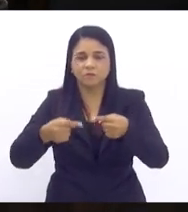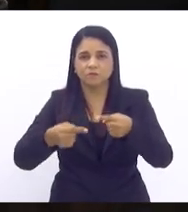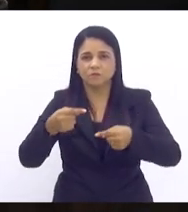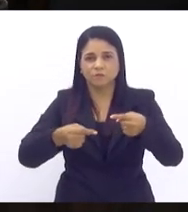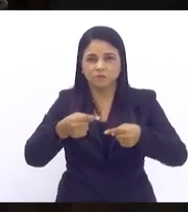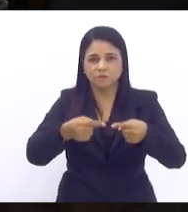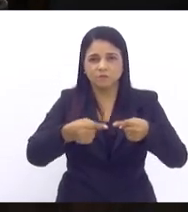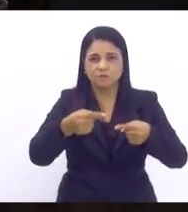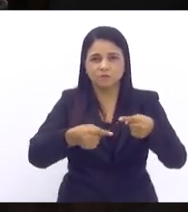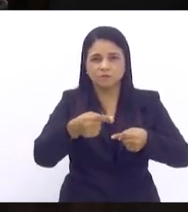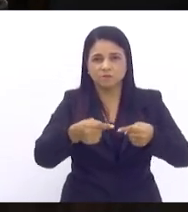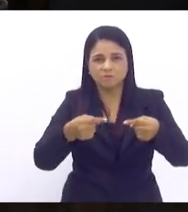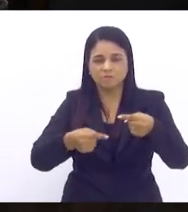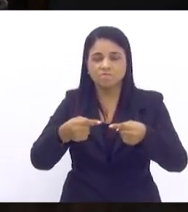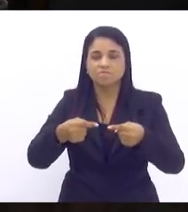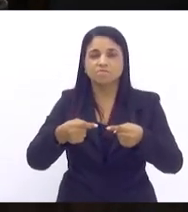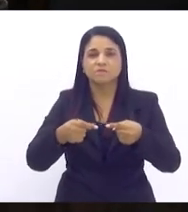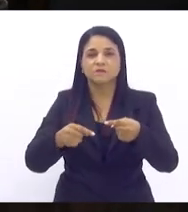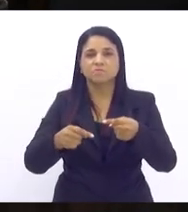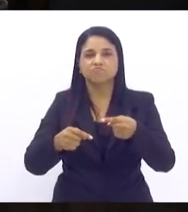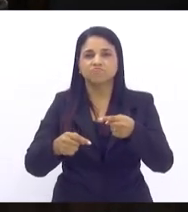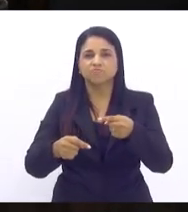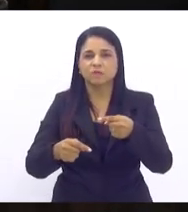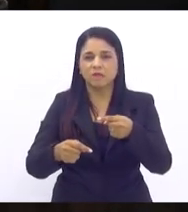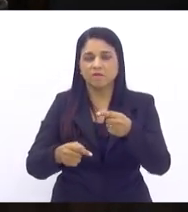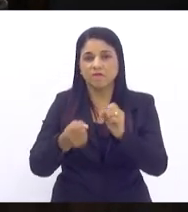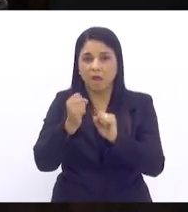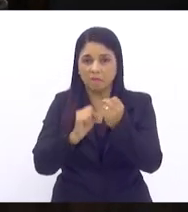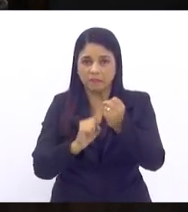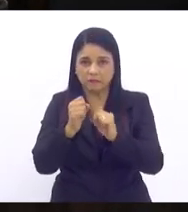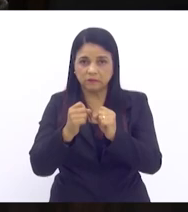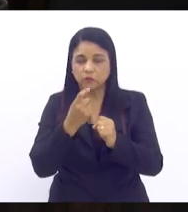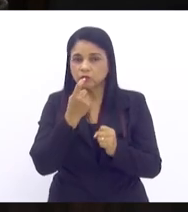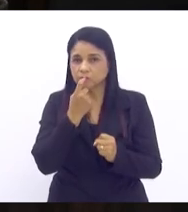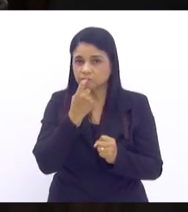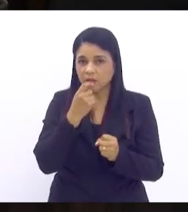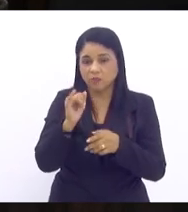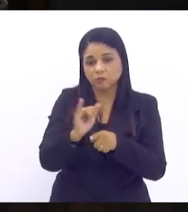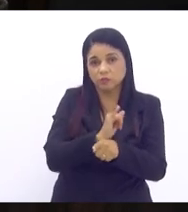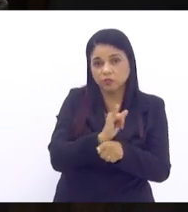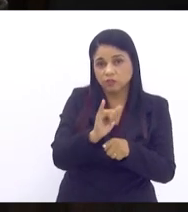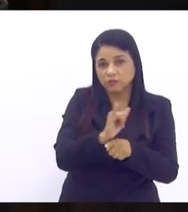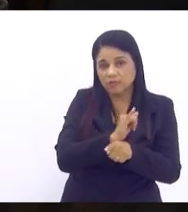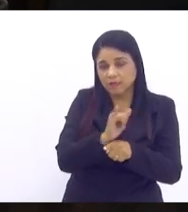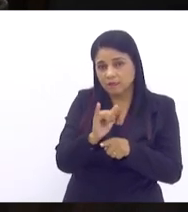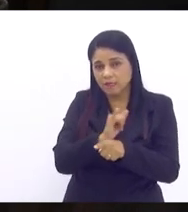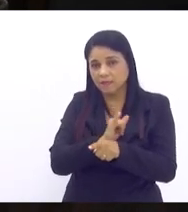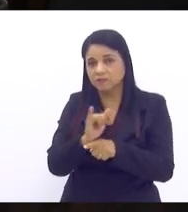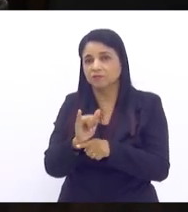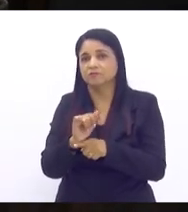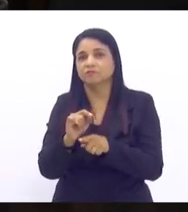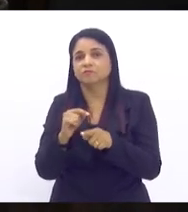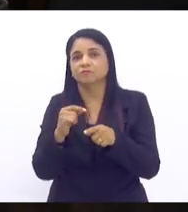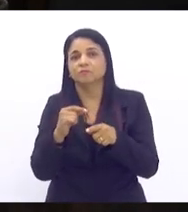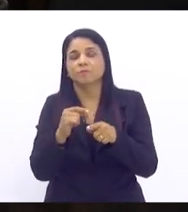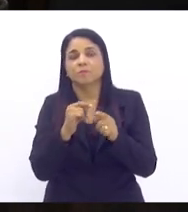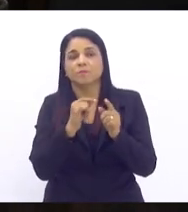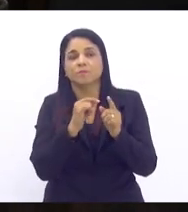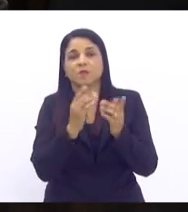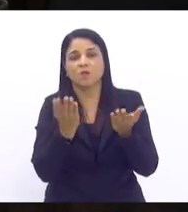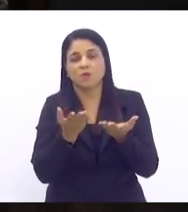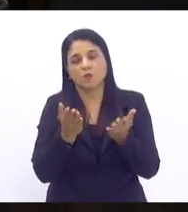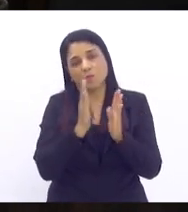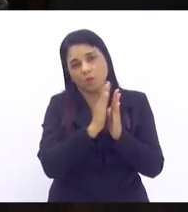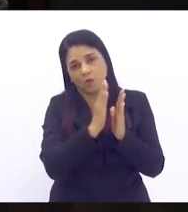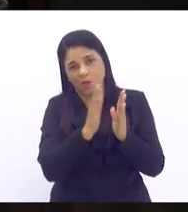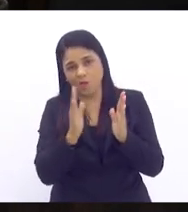questão da produção de plástico e trazendo suas alternativas. É para uma questão de ordem, a deputada Marta